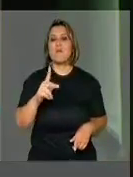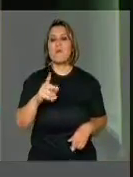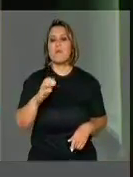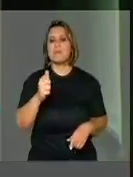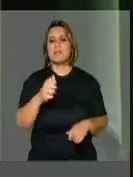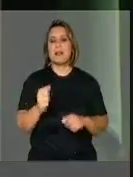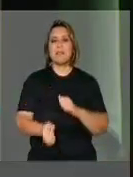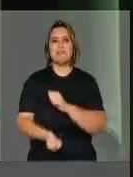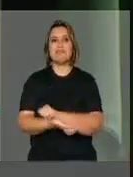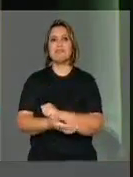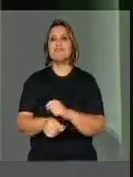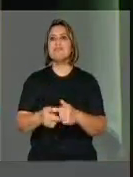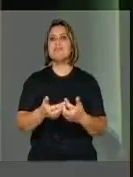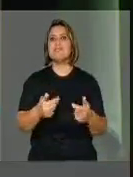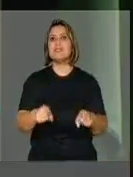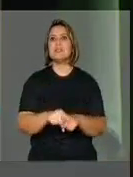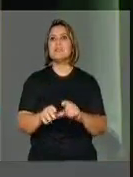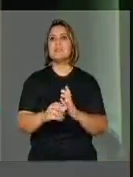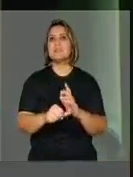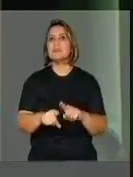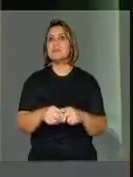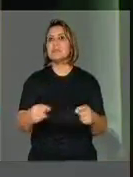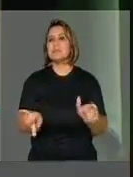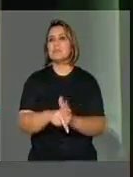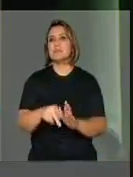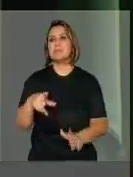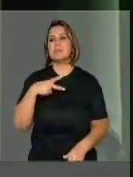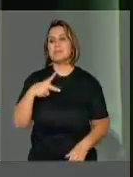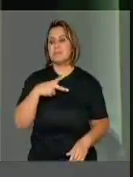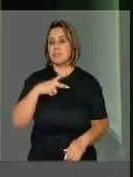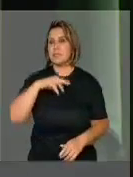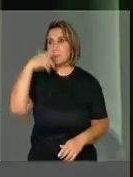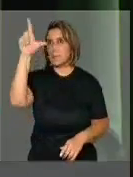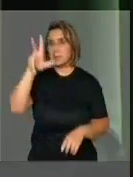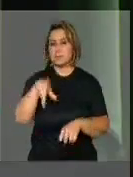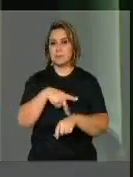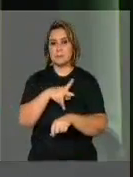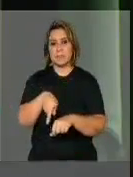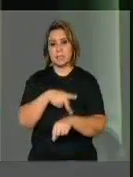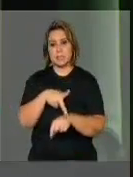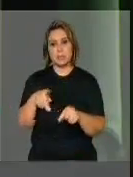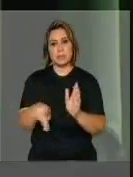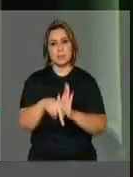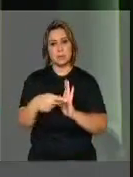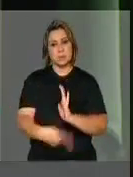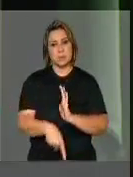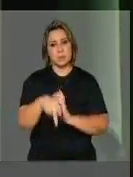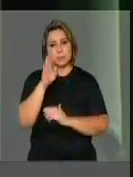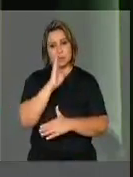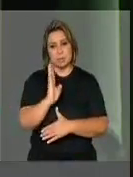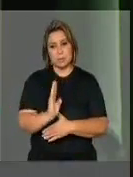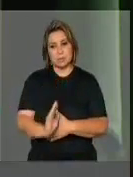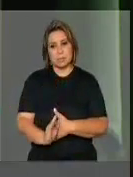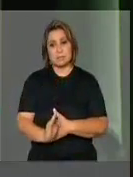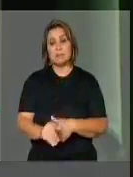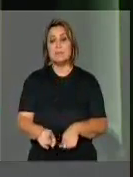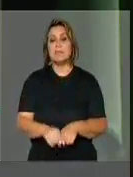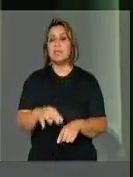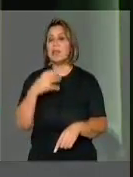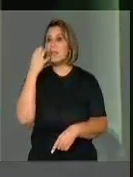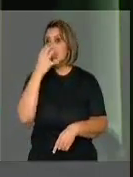de alienação para as grandes corporações privadas estrangeiras do patrimônio do território brasileiro. Uma